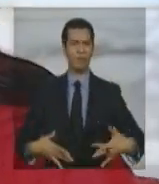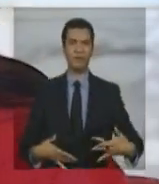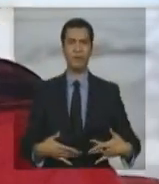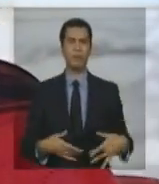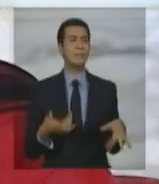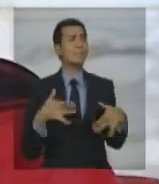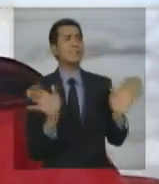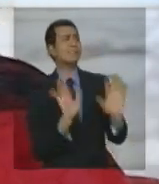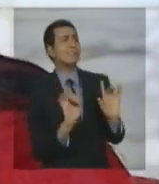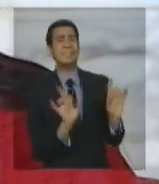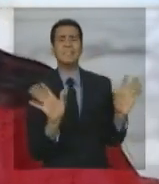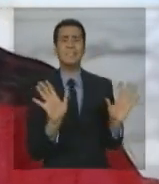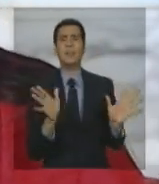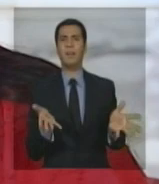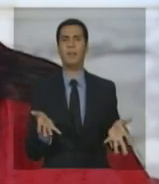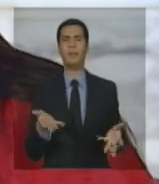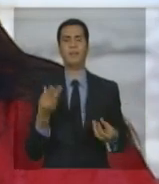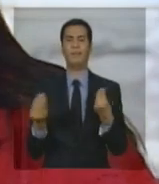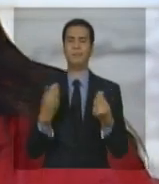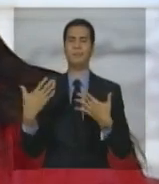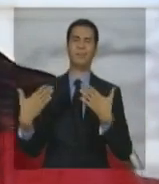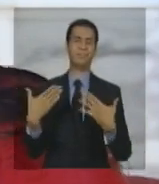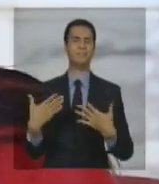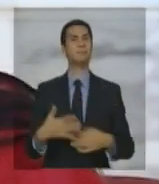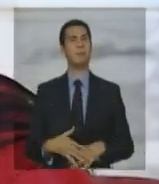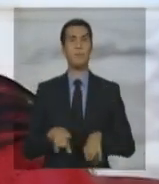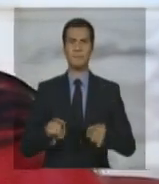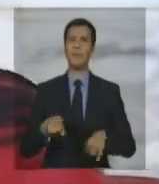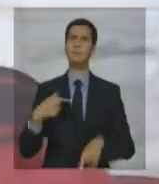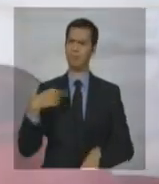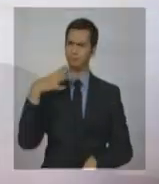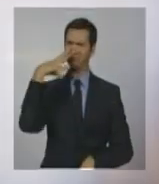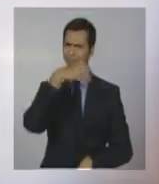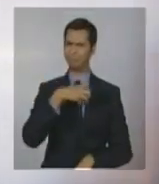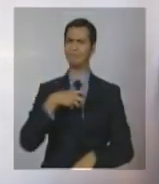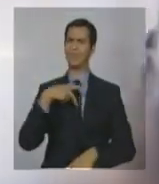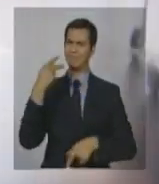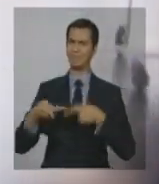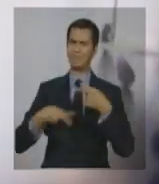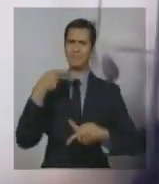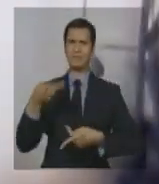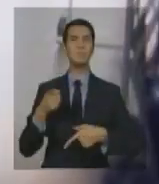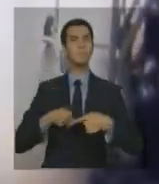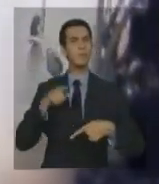cada vez pior a conversa, mas eu fazia questão porque isso é pedagógico.